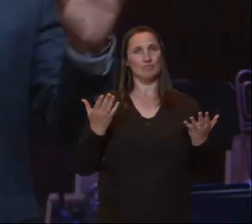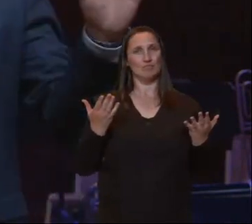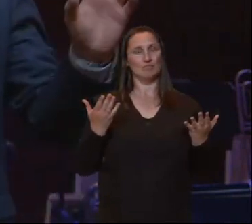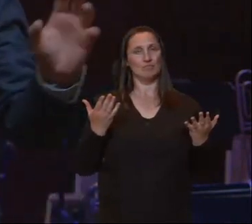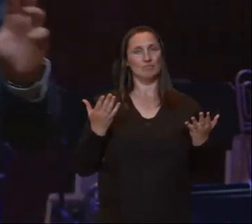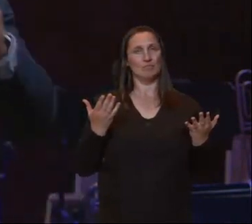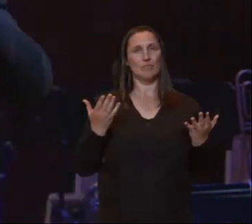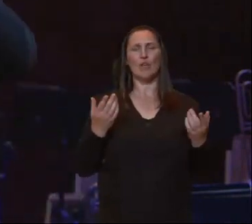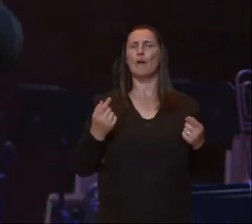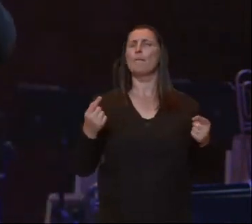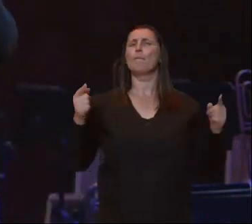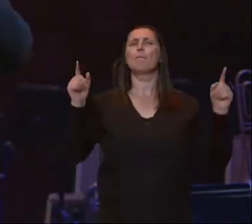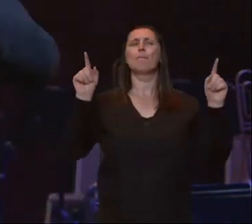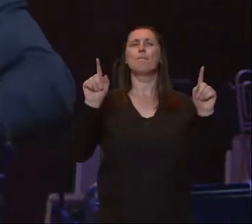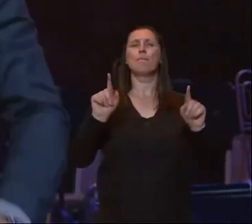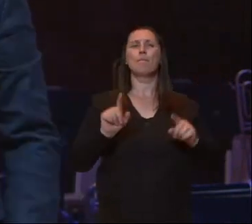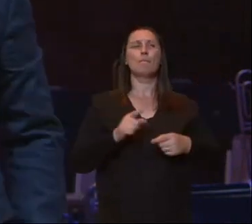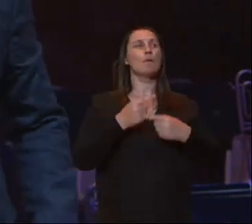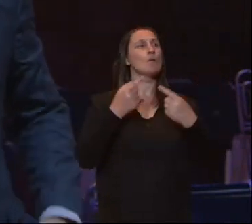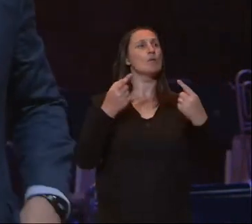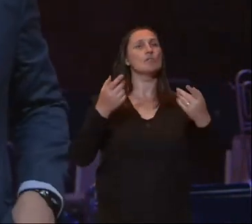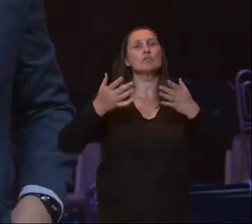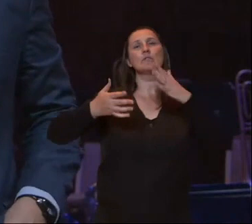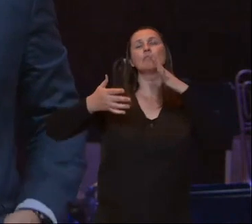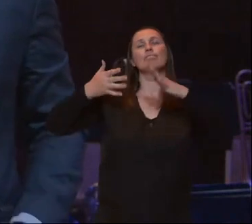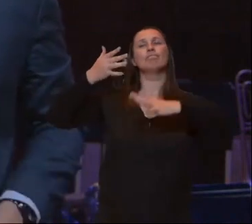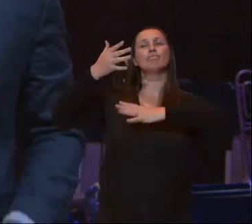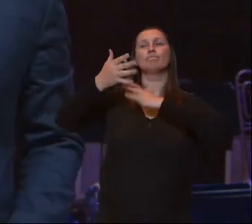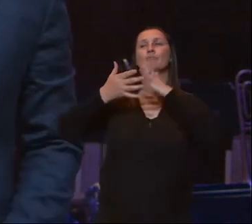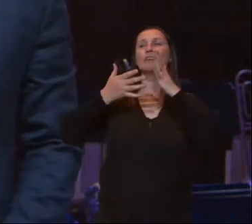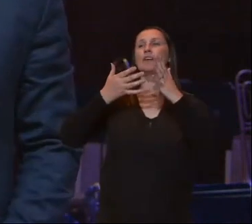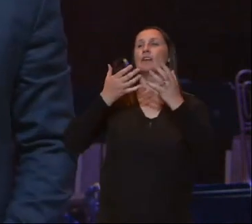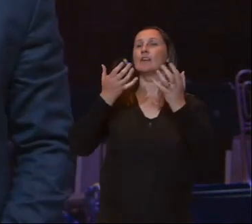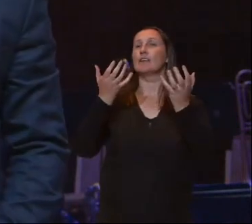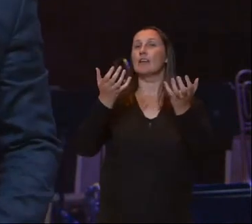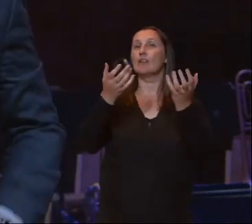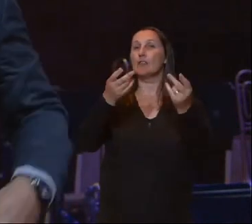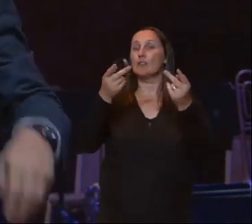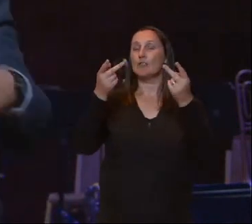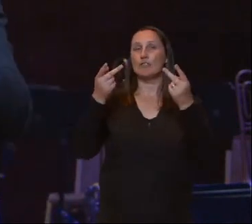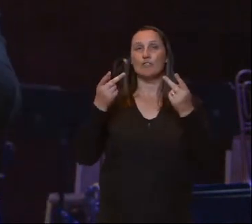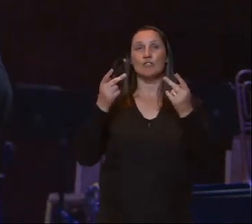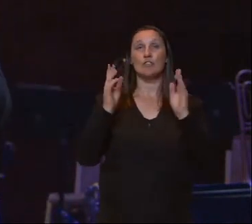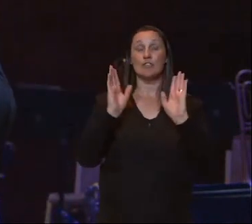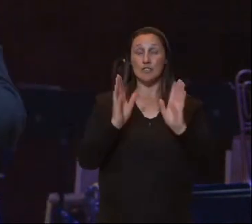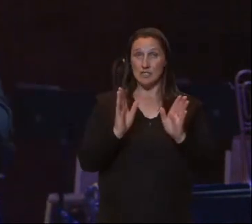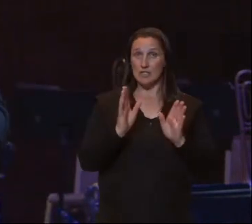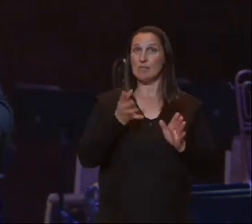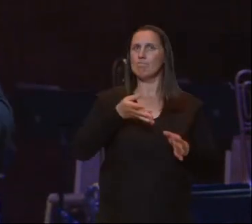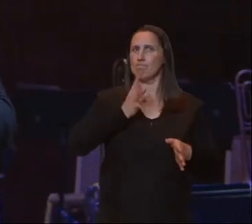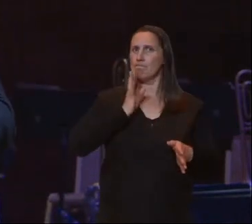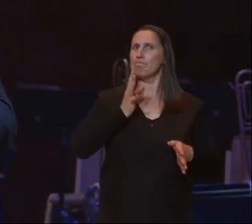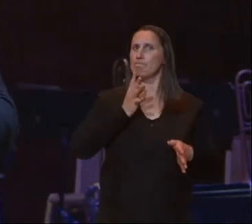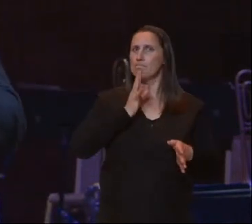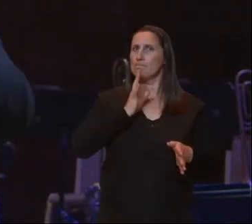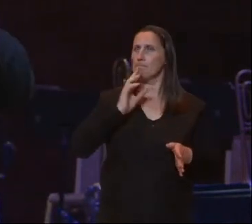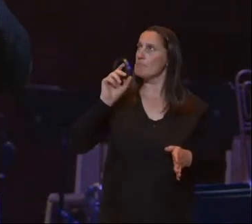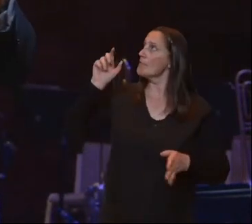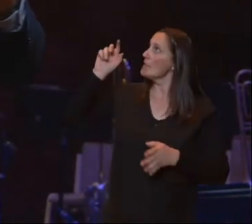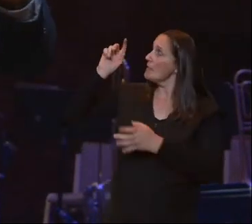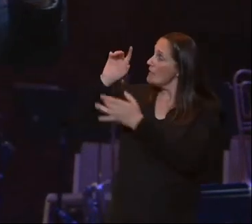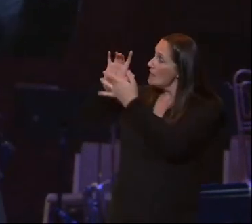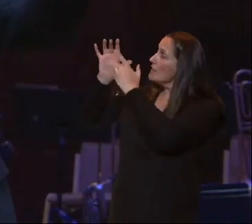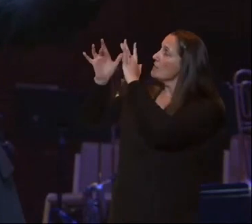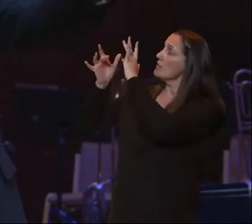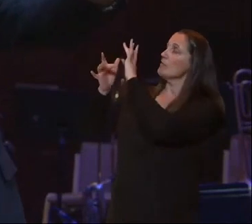Enquanto a música toca, eu quero fazer um convite. Você que já conhece a Jesus, mas em